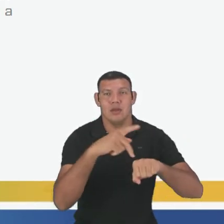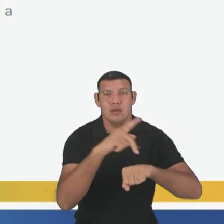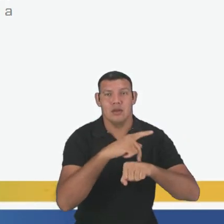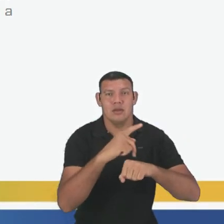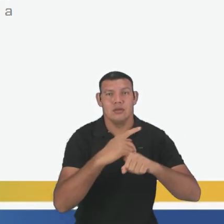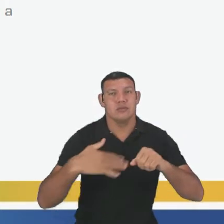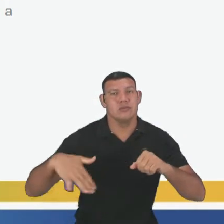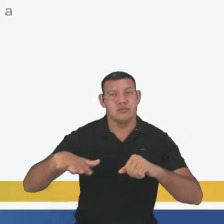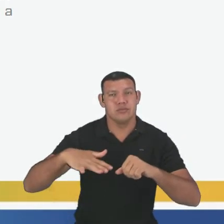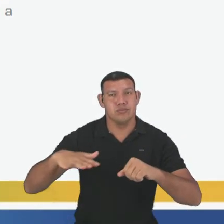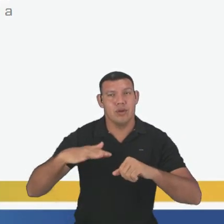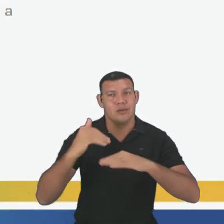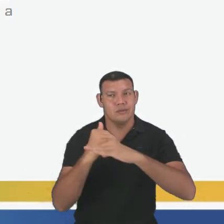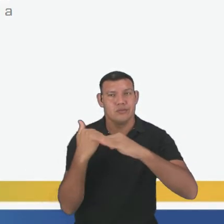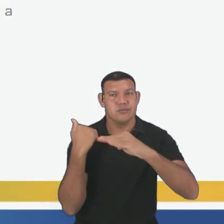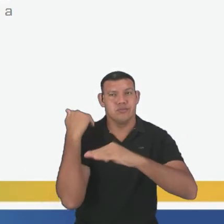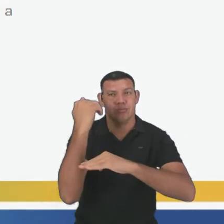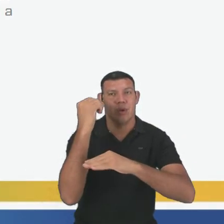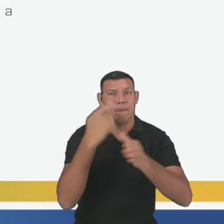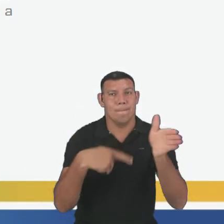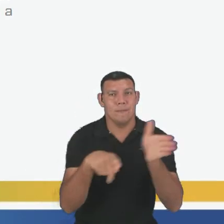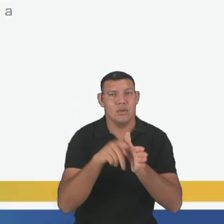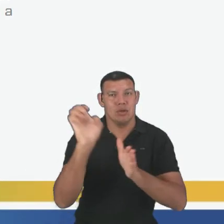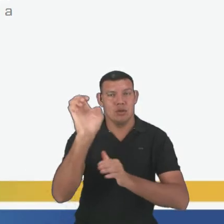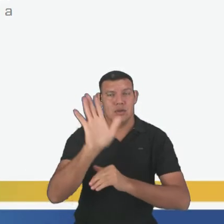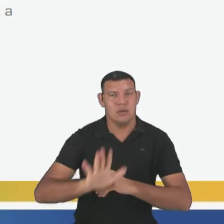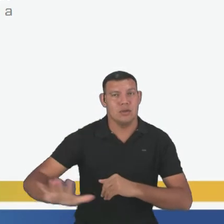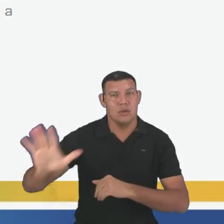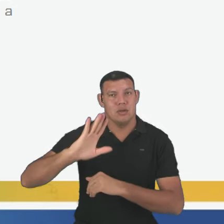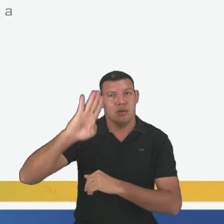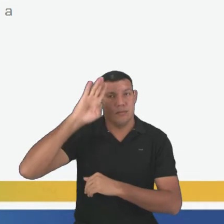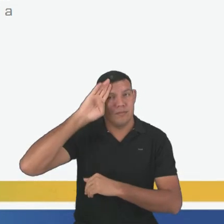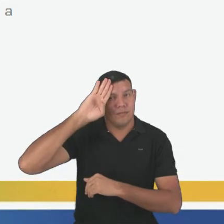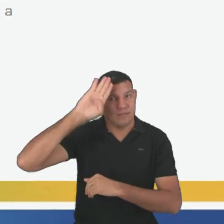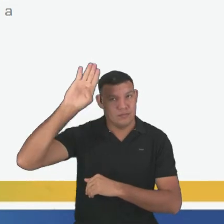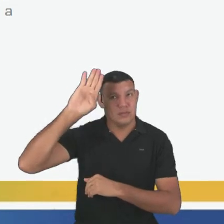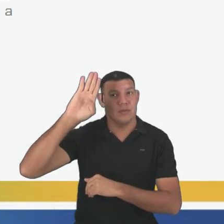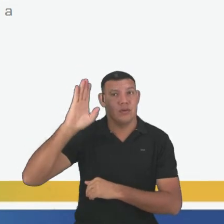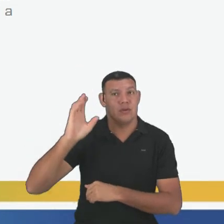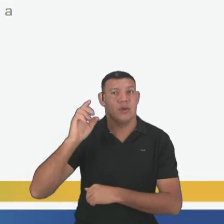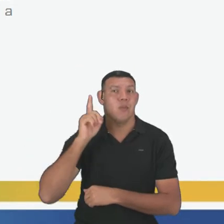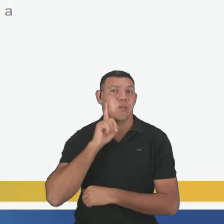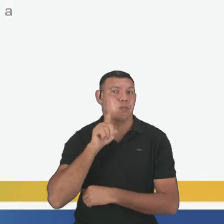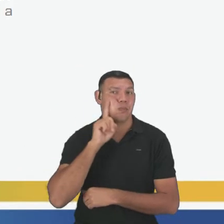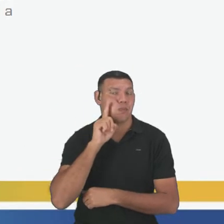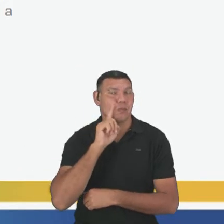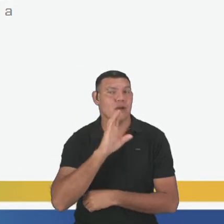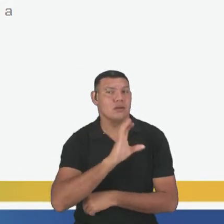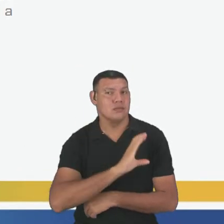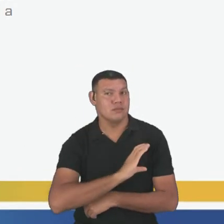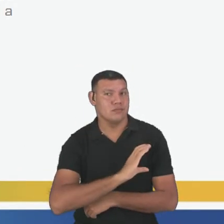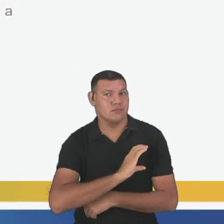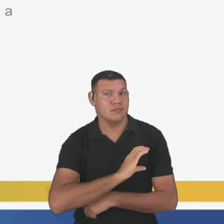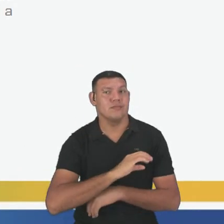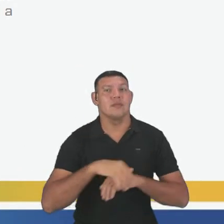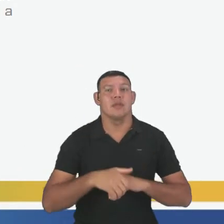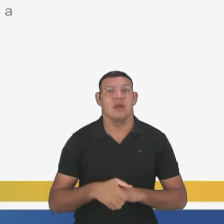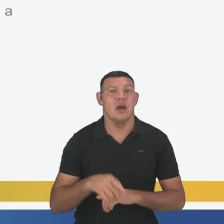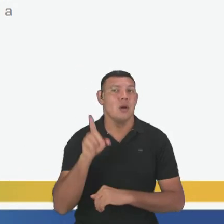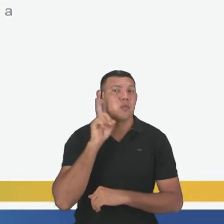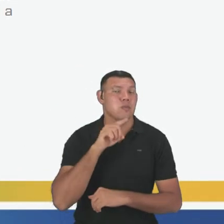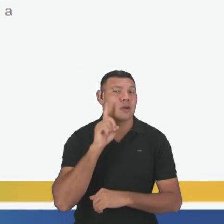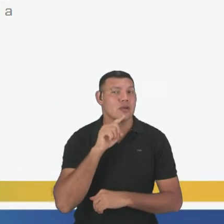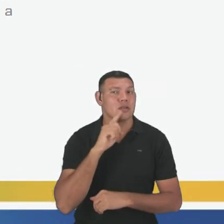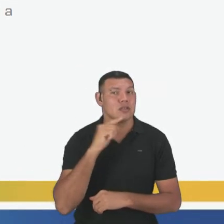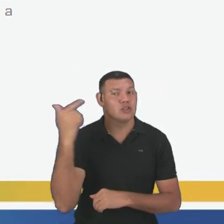desenvolvidos da Europa e principalmente para os Estados Unidos e Canadá. Lembrando que como os Estados Unidos, depois da Segunda